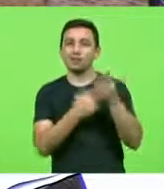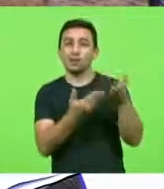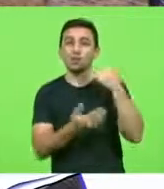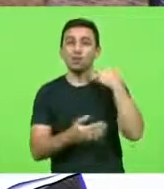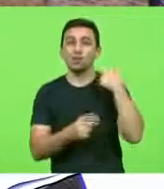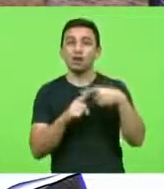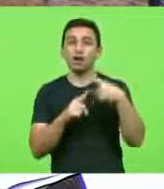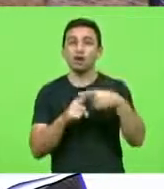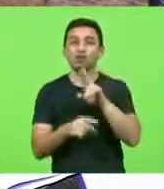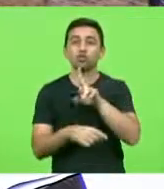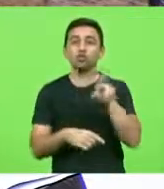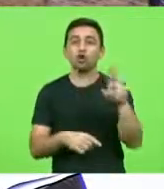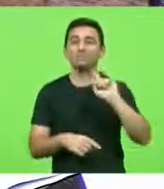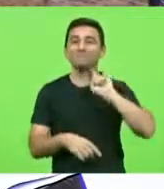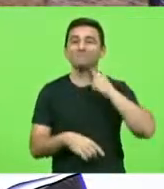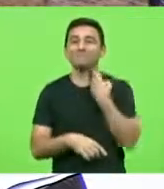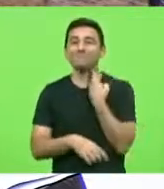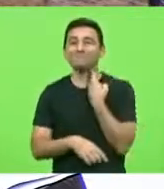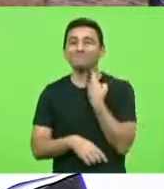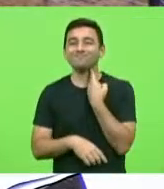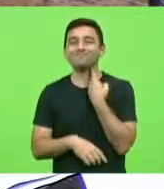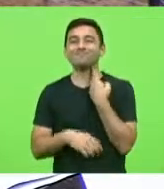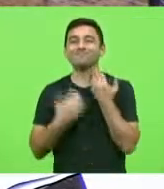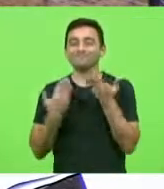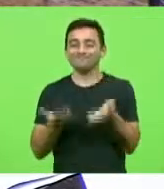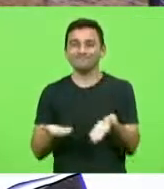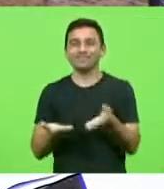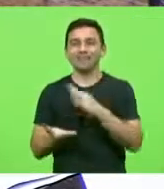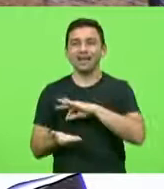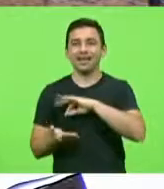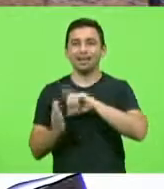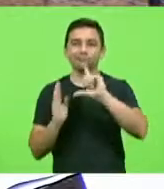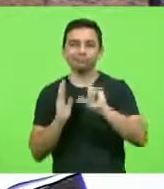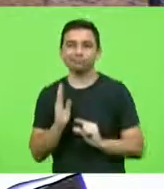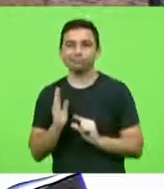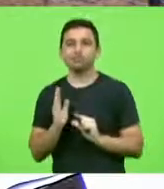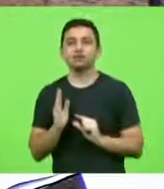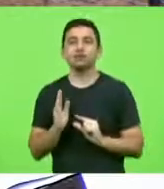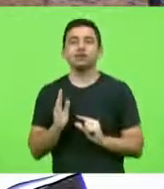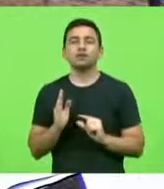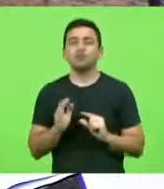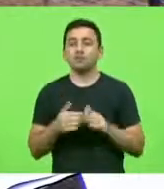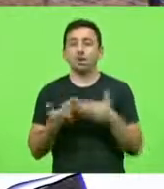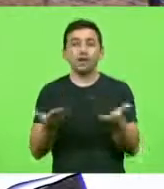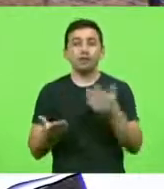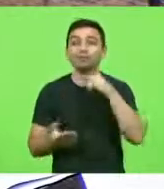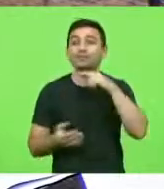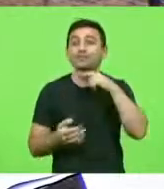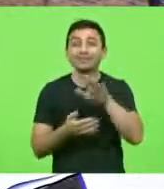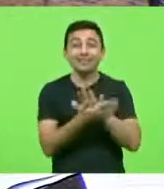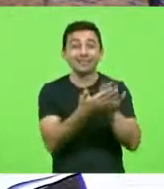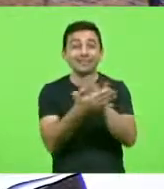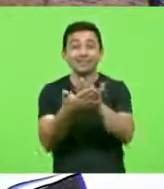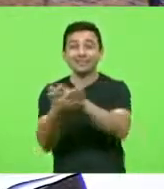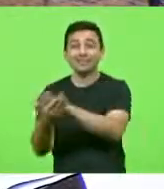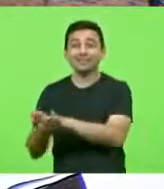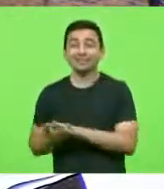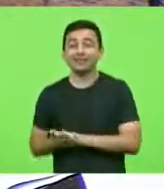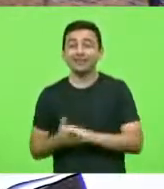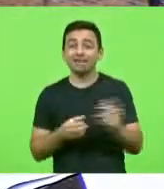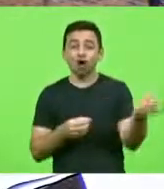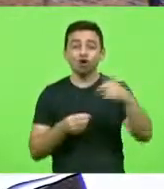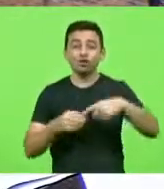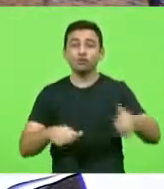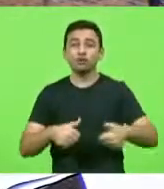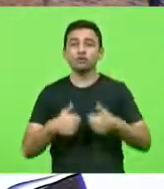porque ele não conseguiu pagar porque a conta dele, a renda dele diminuiu. Então, ele fica sem oportunidade nenhuma de se restabelecer. Aí